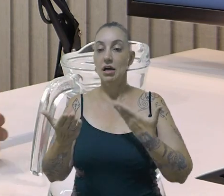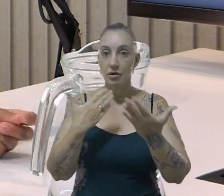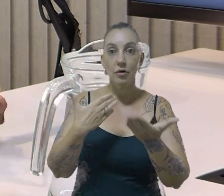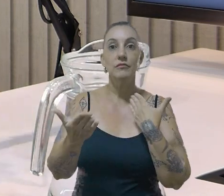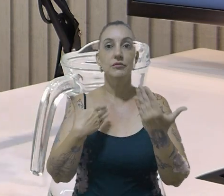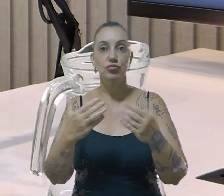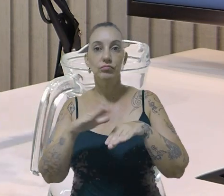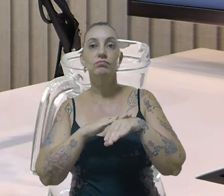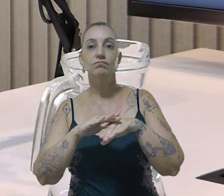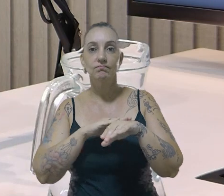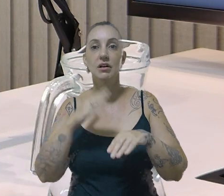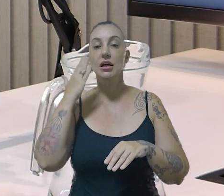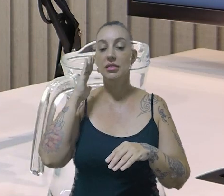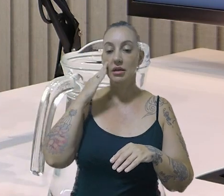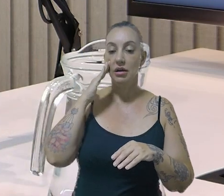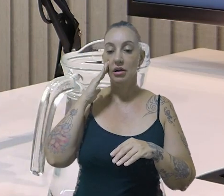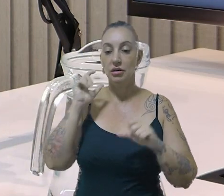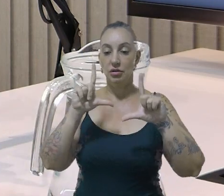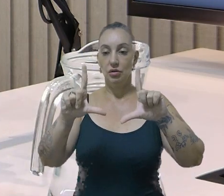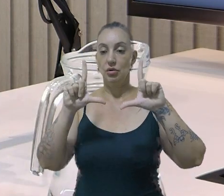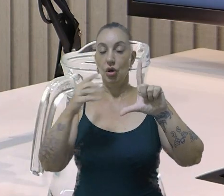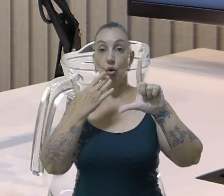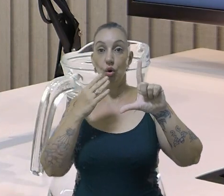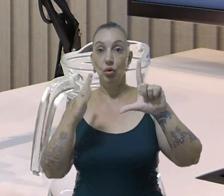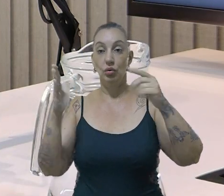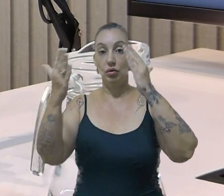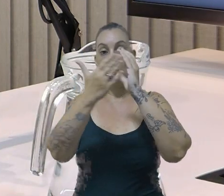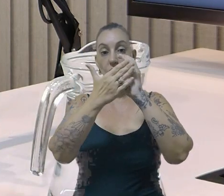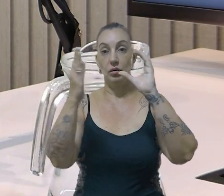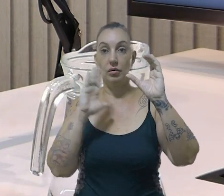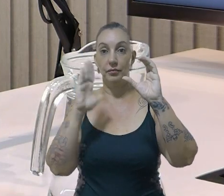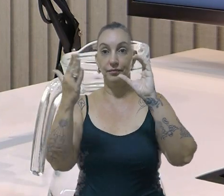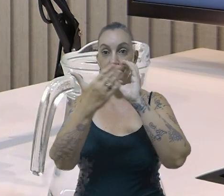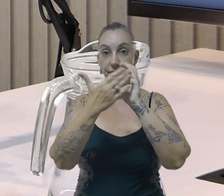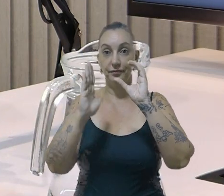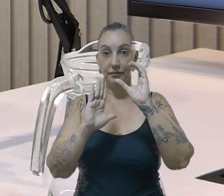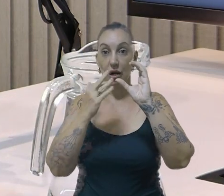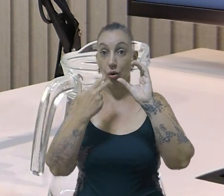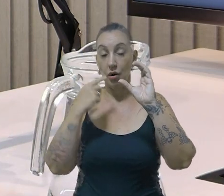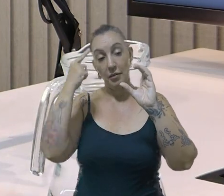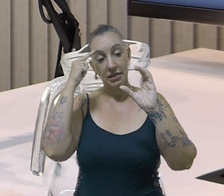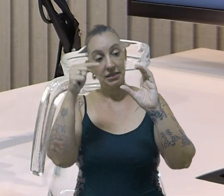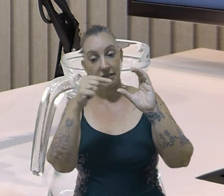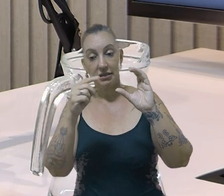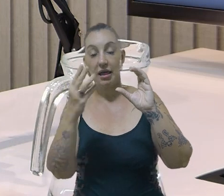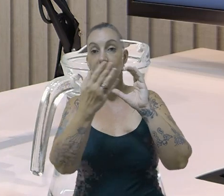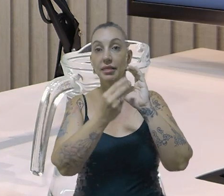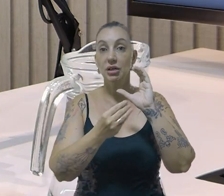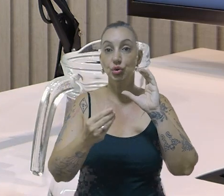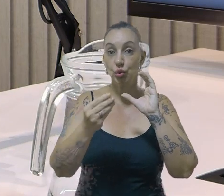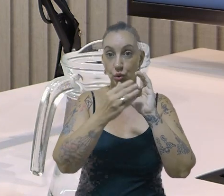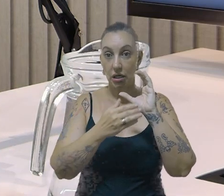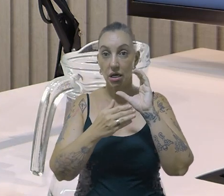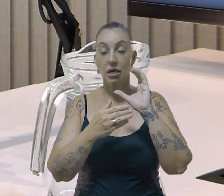de eu de eu levar né os filtros de cor falar pensei nisso daqui para essas cenas ter essa textura tem essa